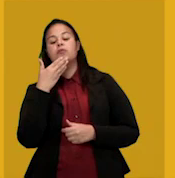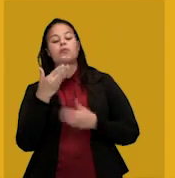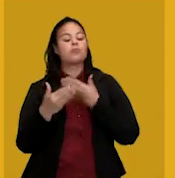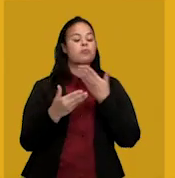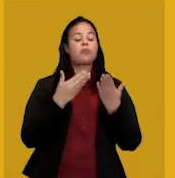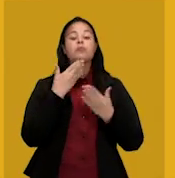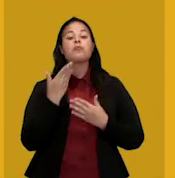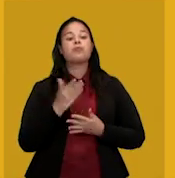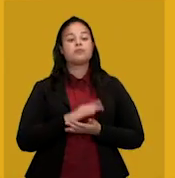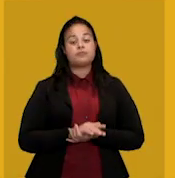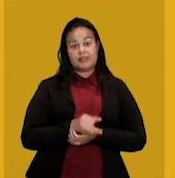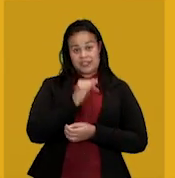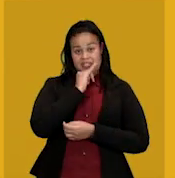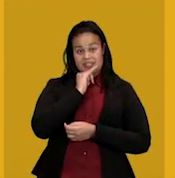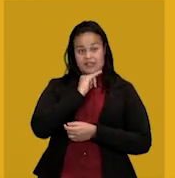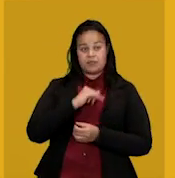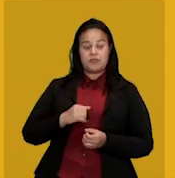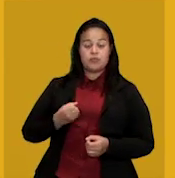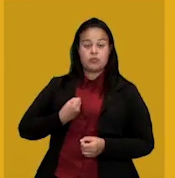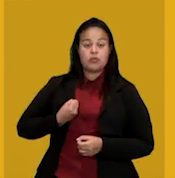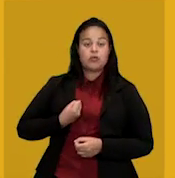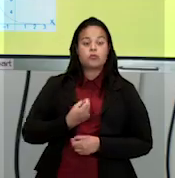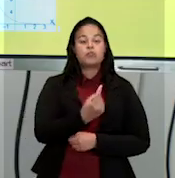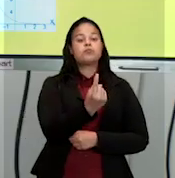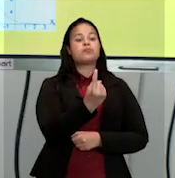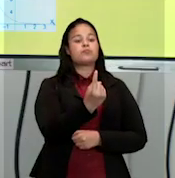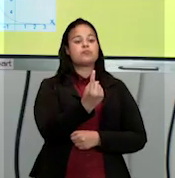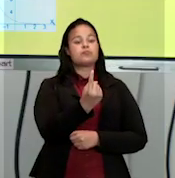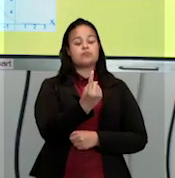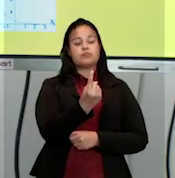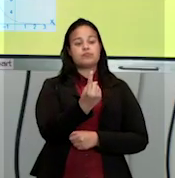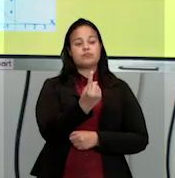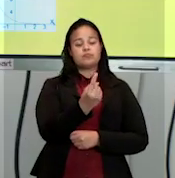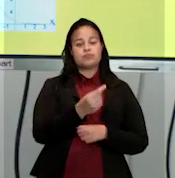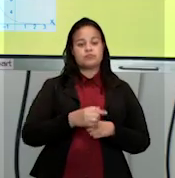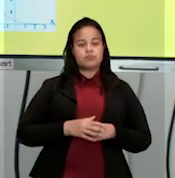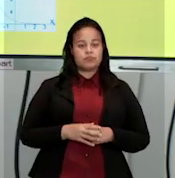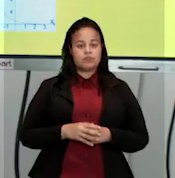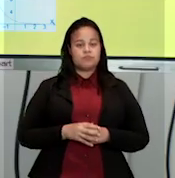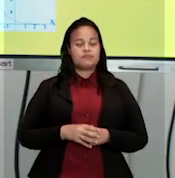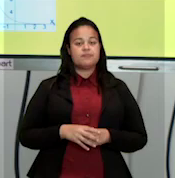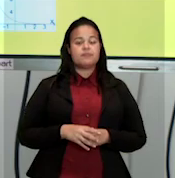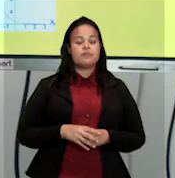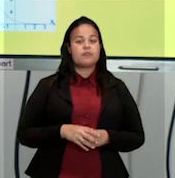se eu pegar um aqui, ó, eu vou no y, deixa eu marcar aqui,